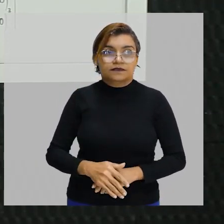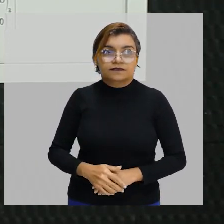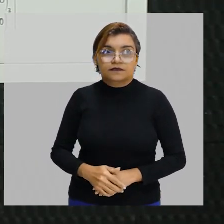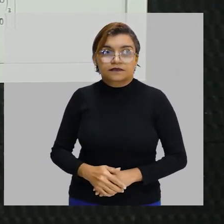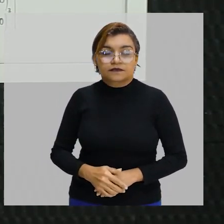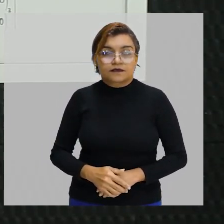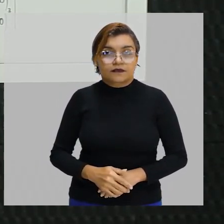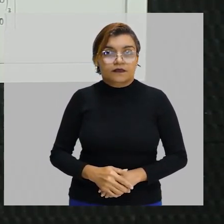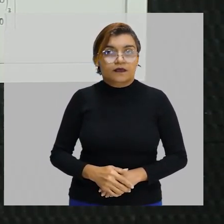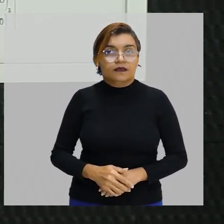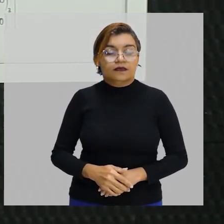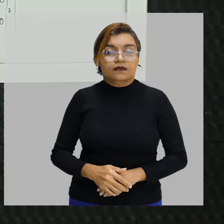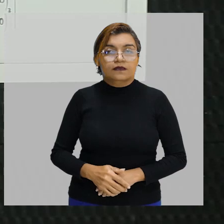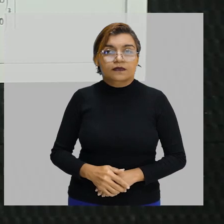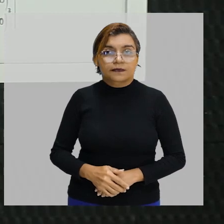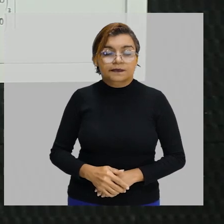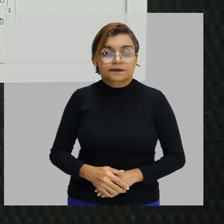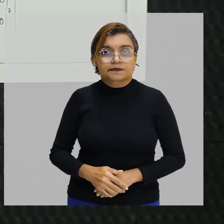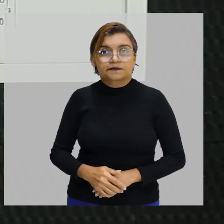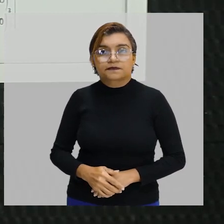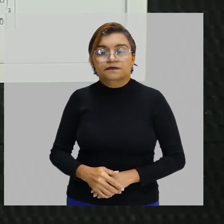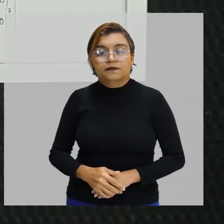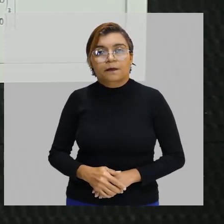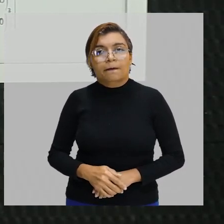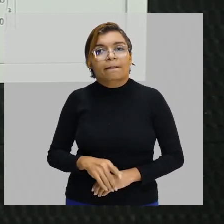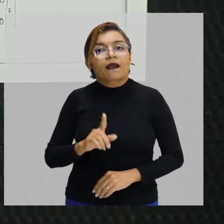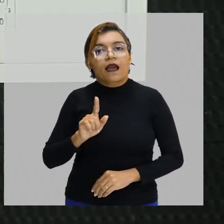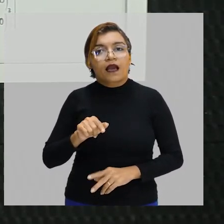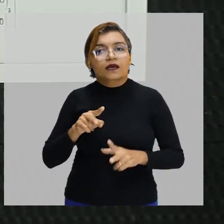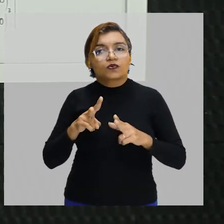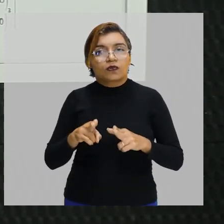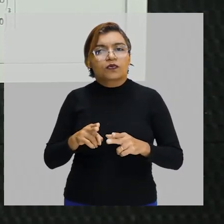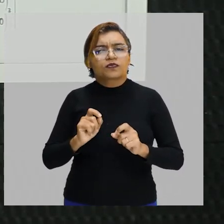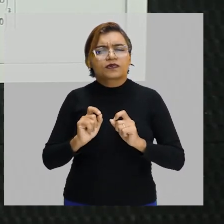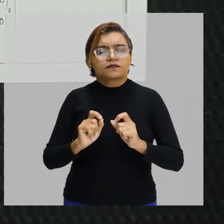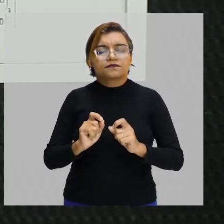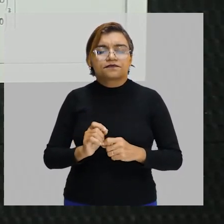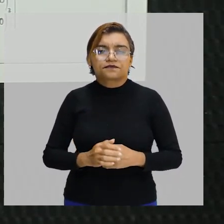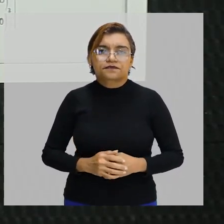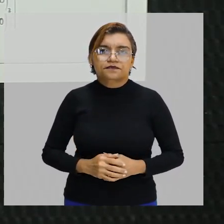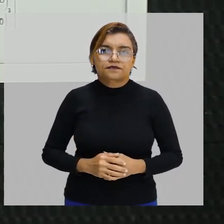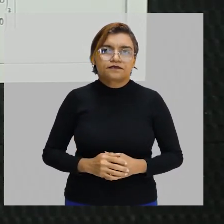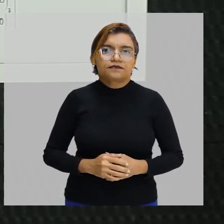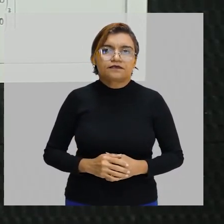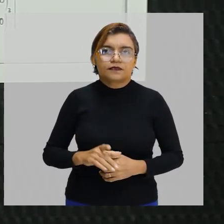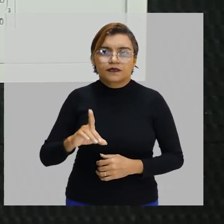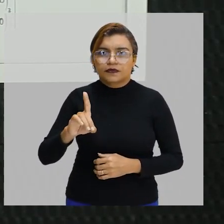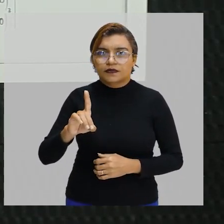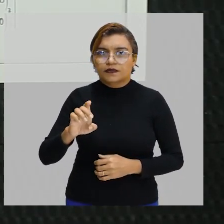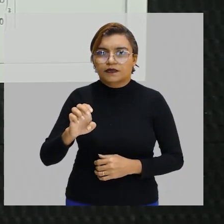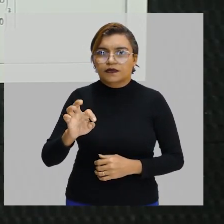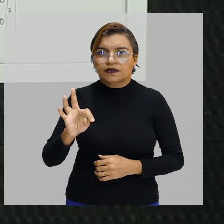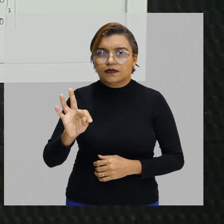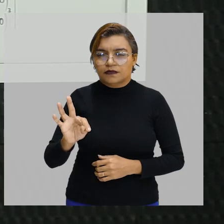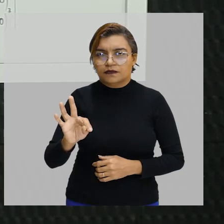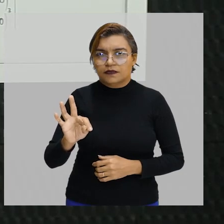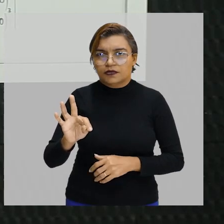que ele quer saber, isso aqui é a mesma coisa do determinante de